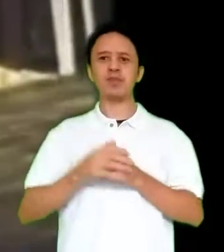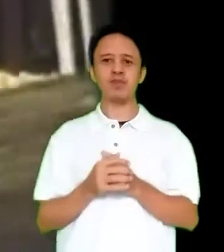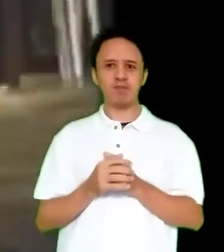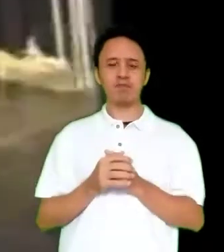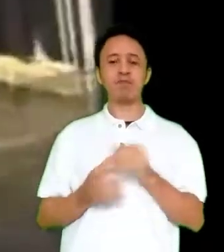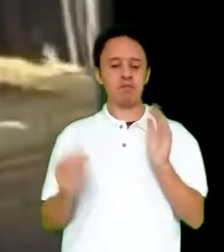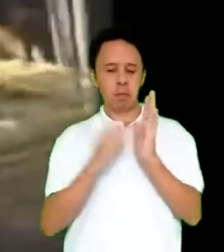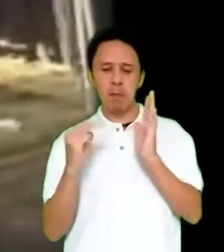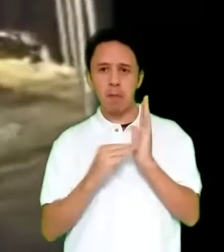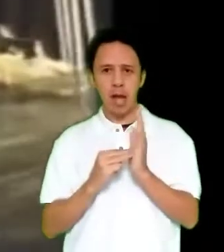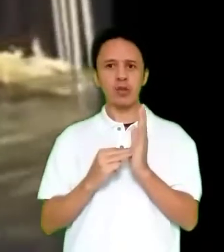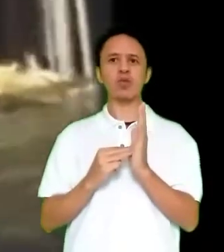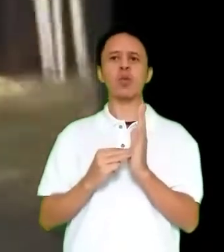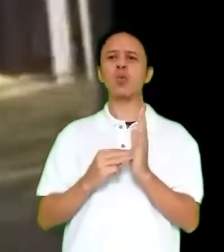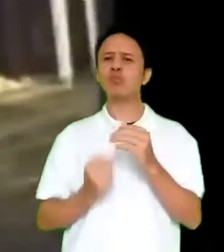sistema doméstico.